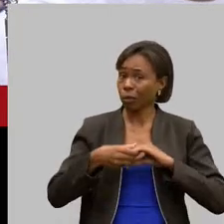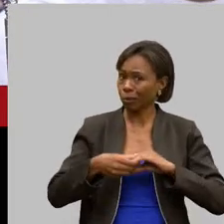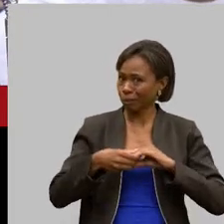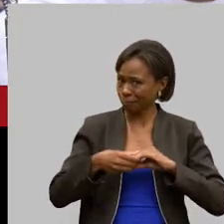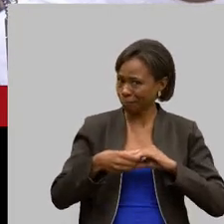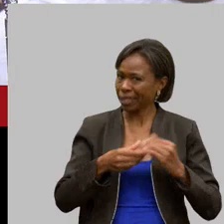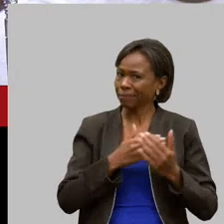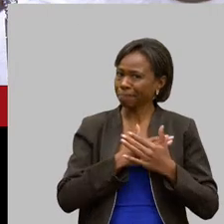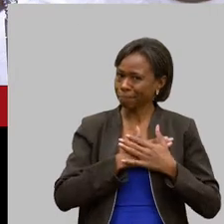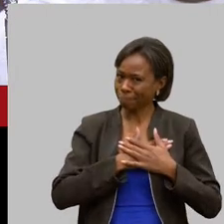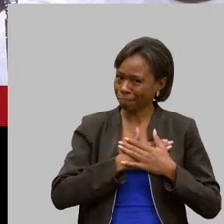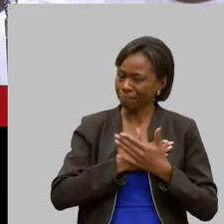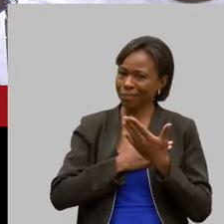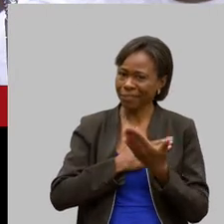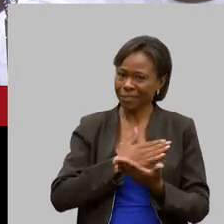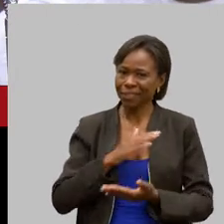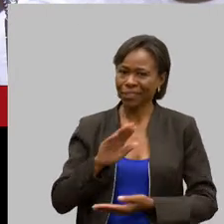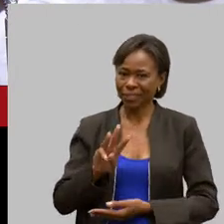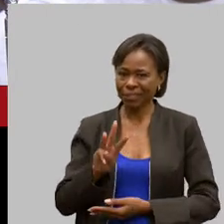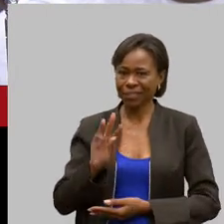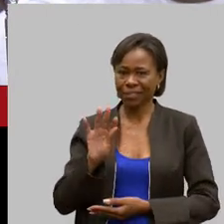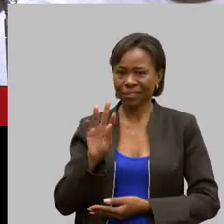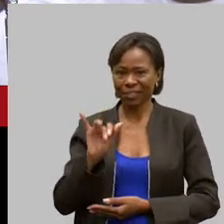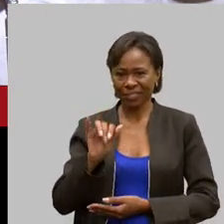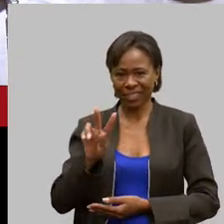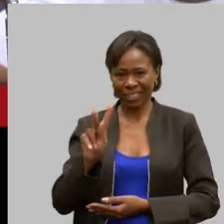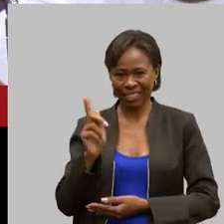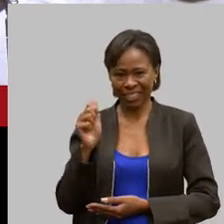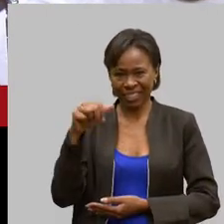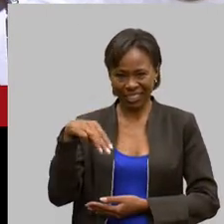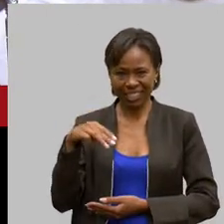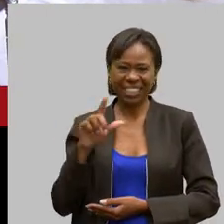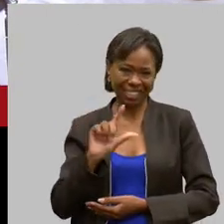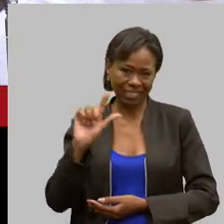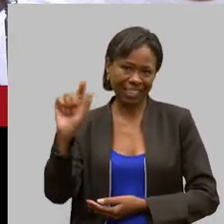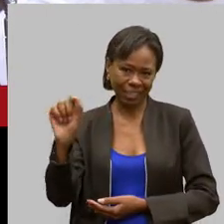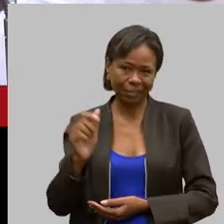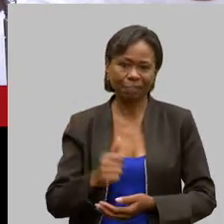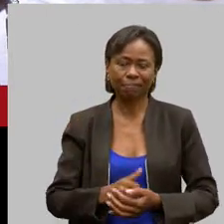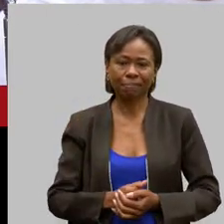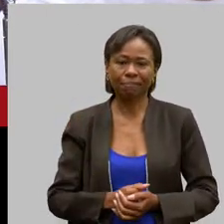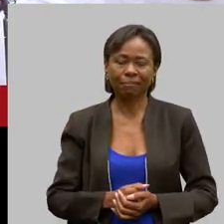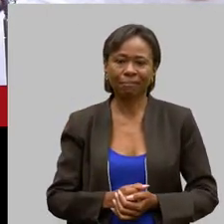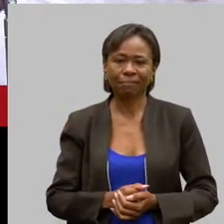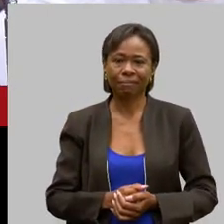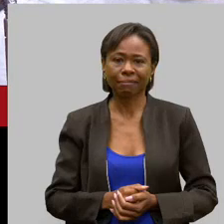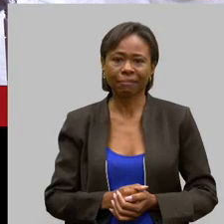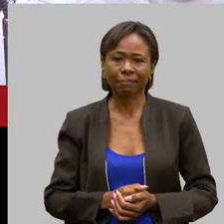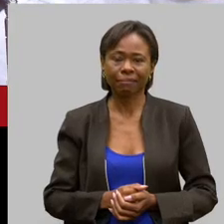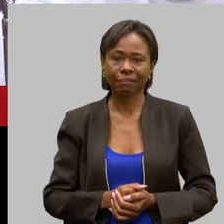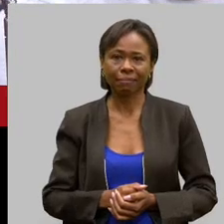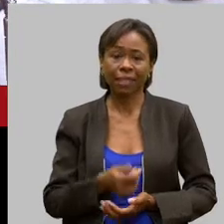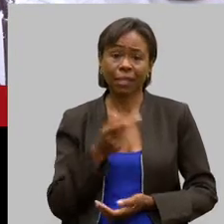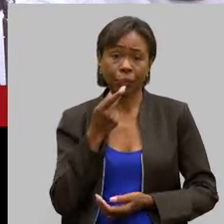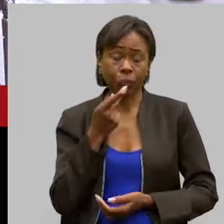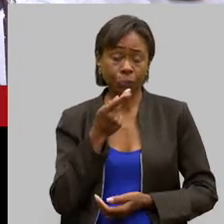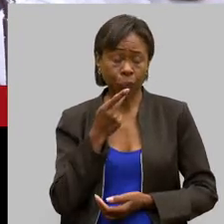conterrâneo willam que estava aqui que foi embora e e gostaria de falar